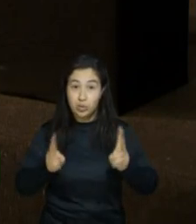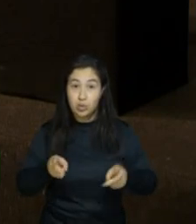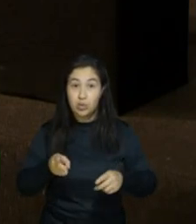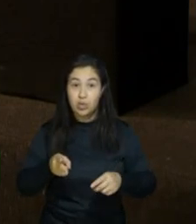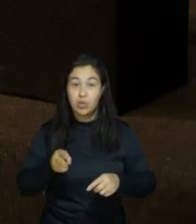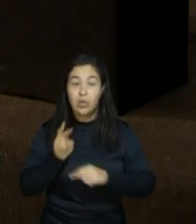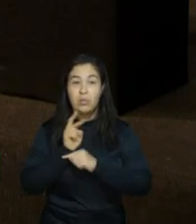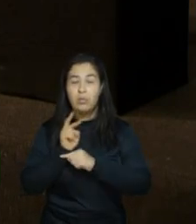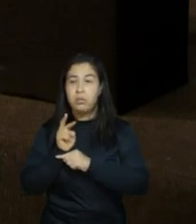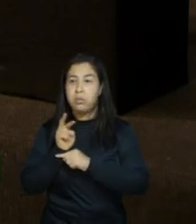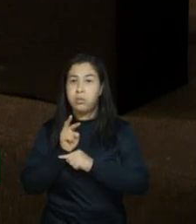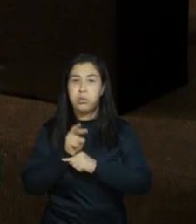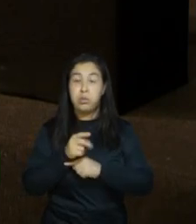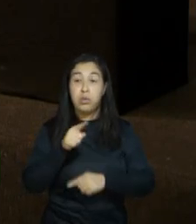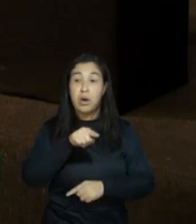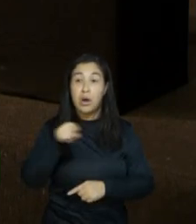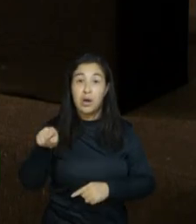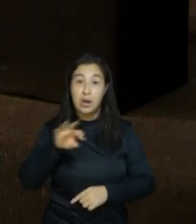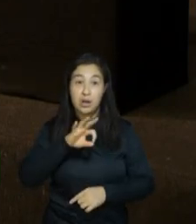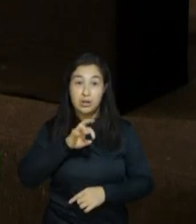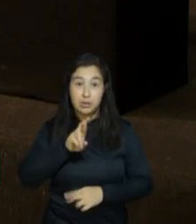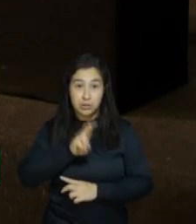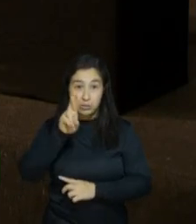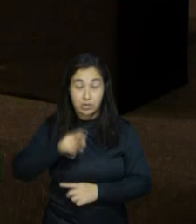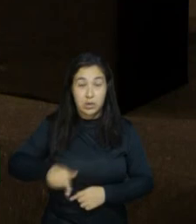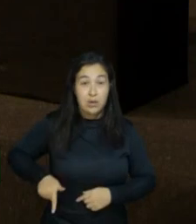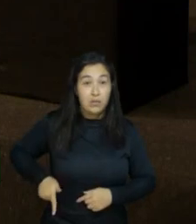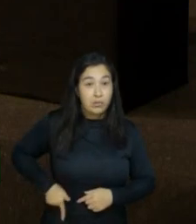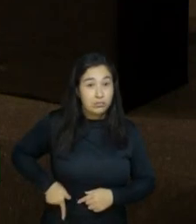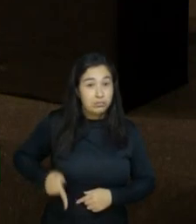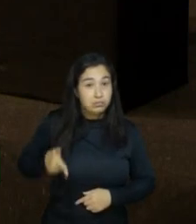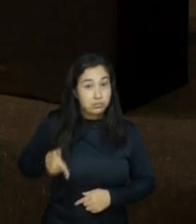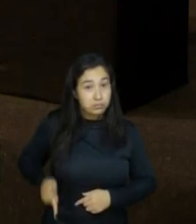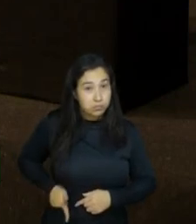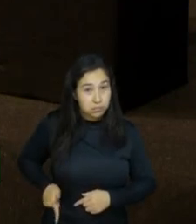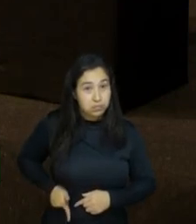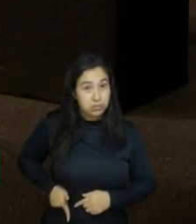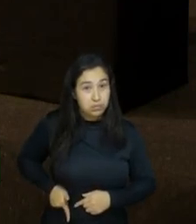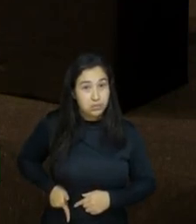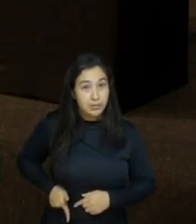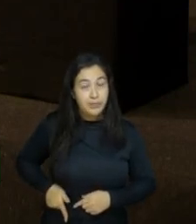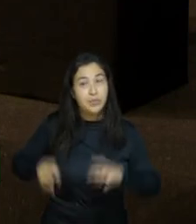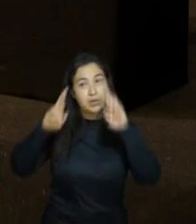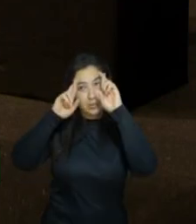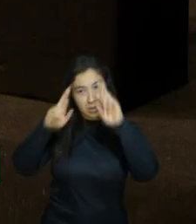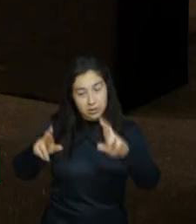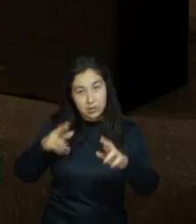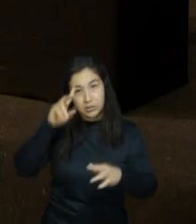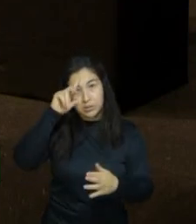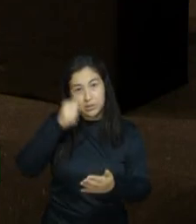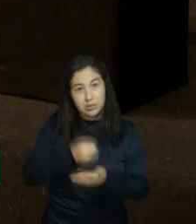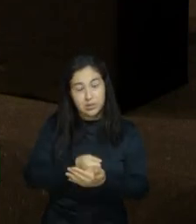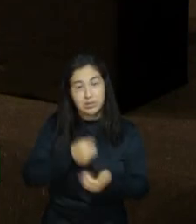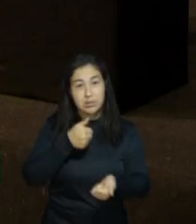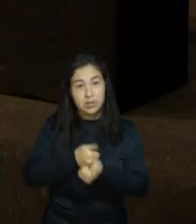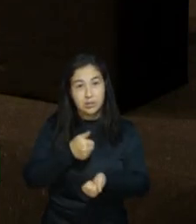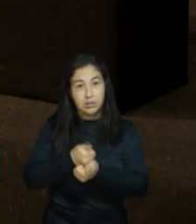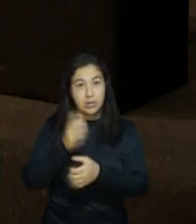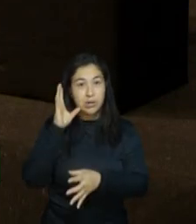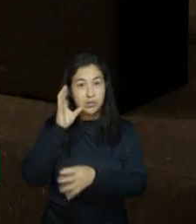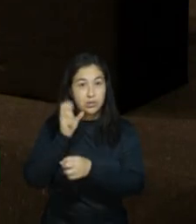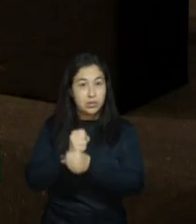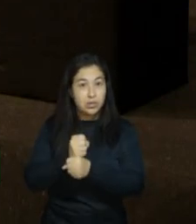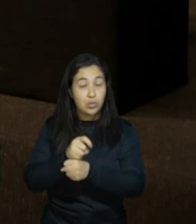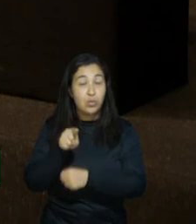suas unidades escolares. Mesmo que, e respeitando aqui a decisão do Tribunal de Contas, né, o Tribunal de Contas tem sua visão,